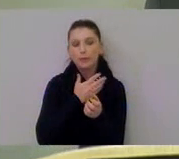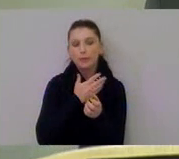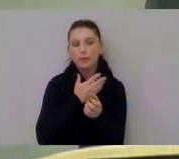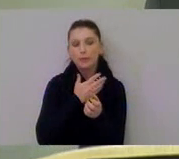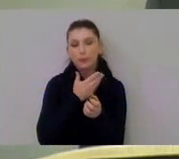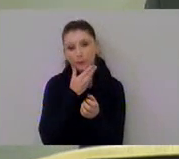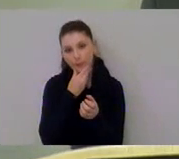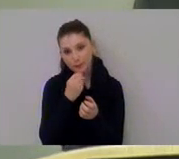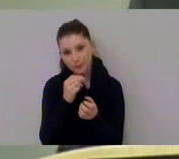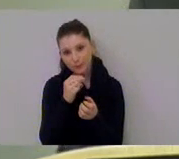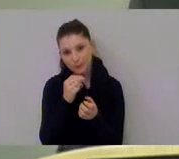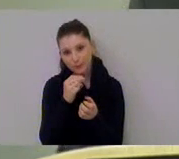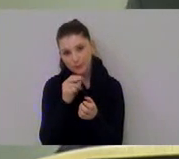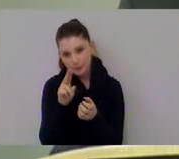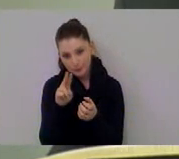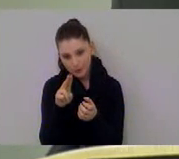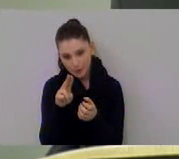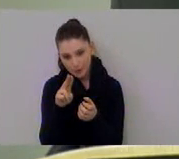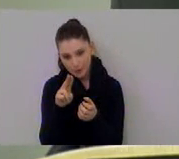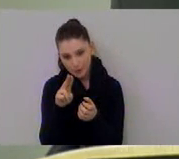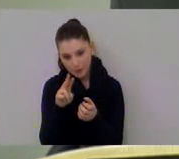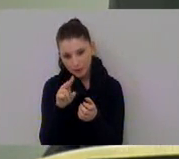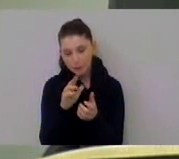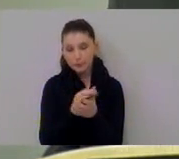Subo a essa